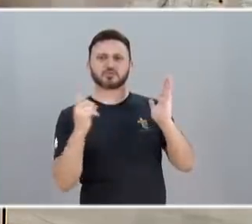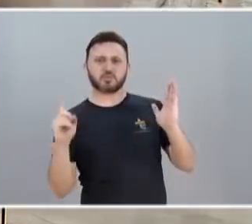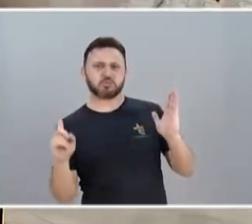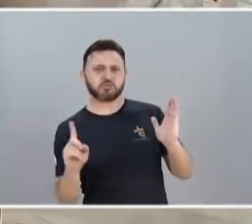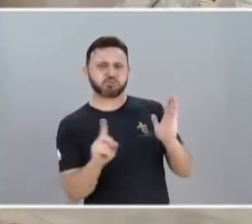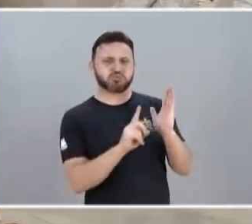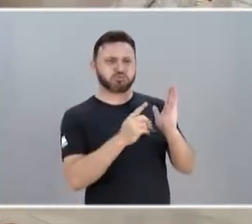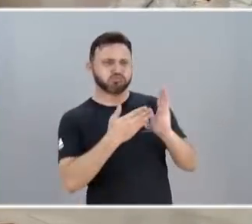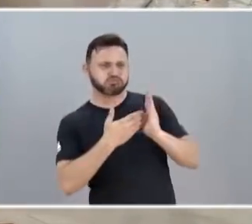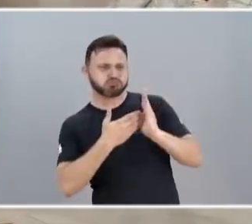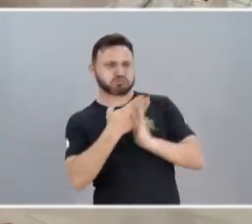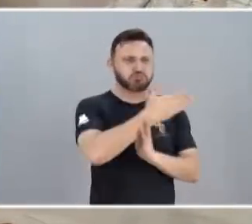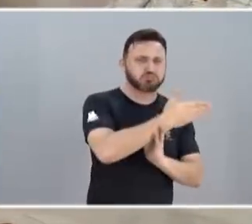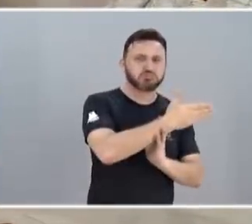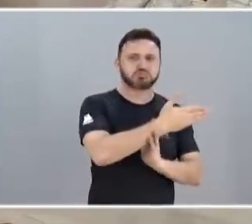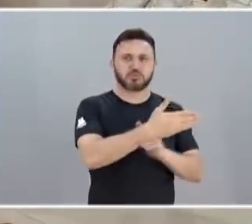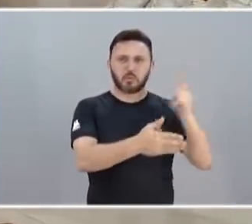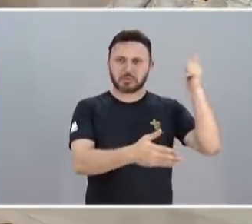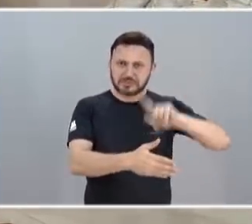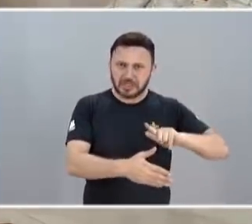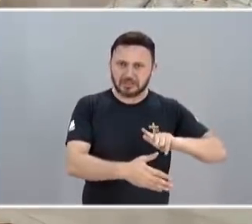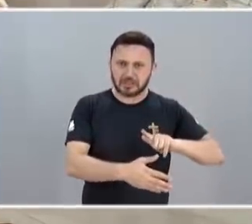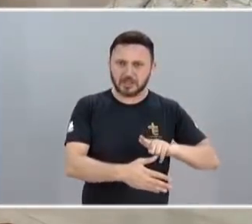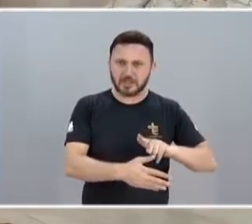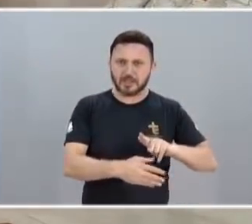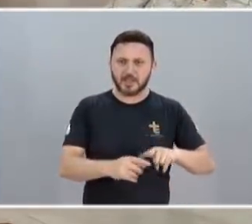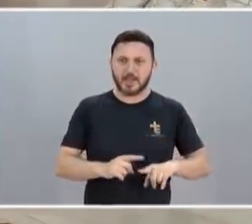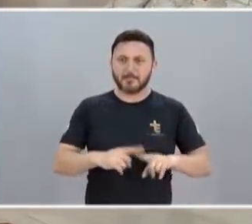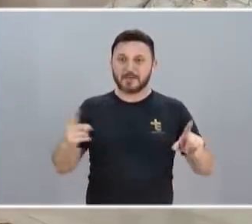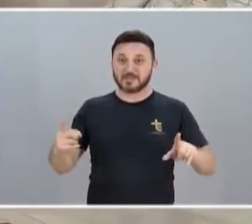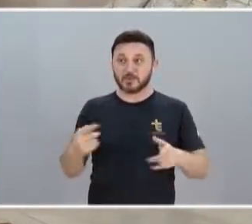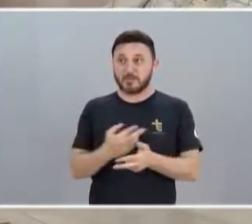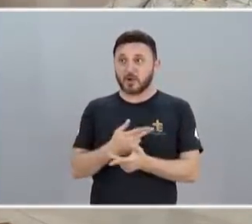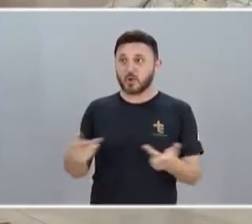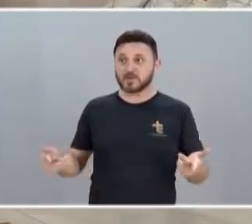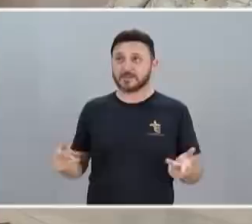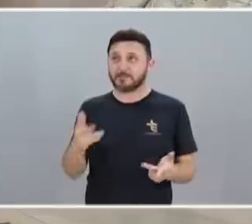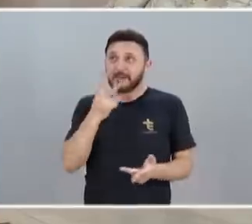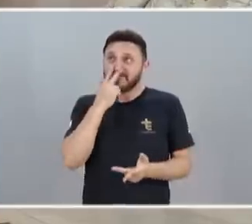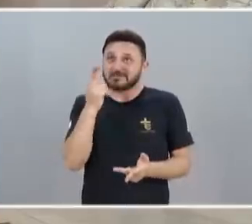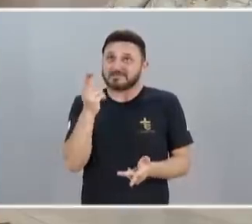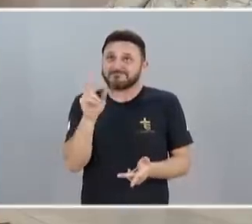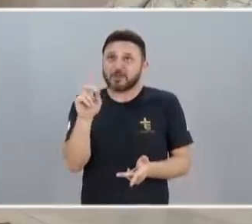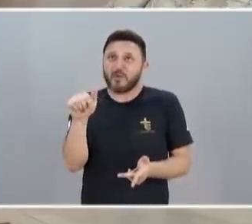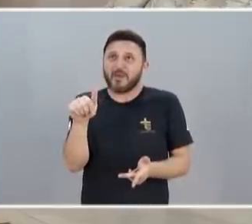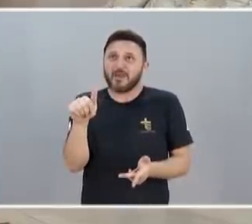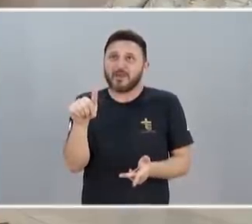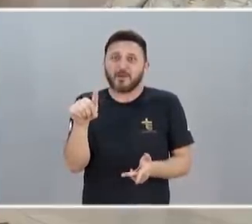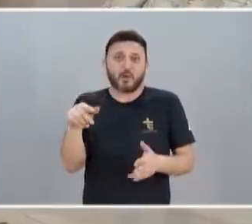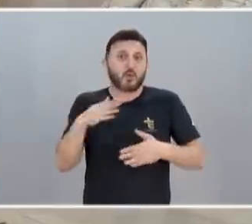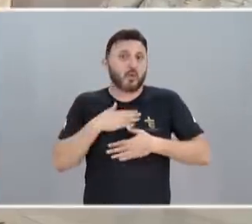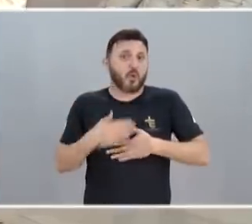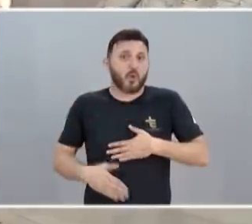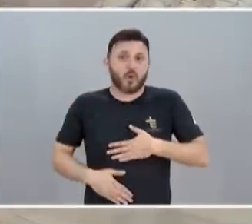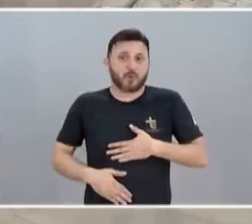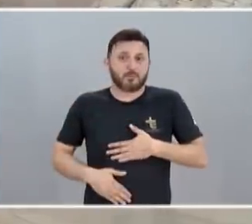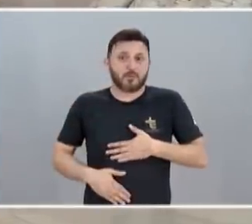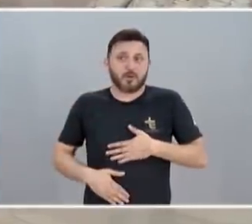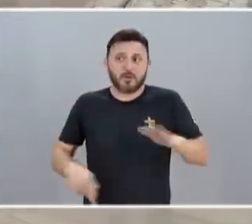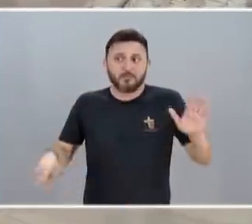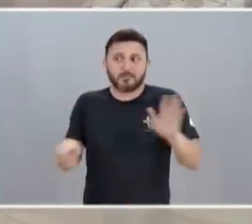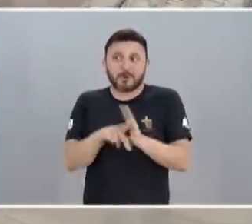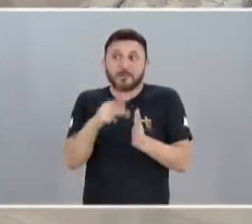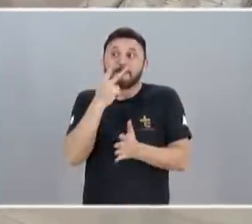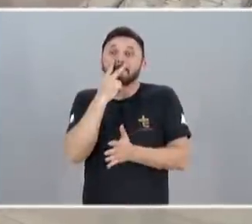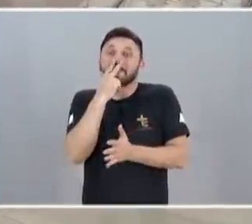De repente, uma coisa que não é material, raciocina comigo. Se coloca no lugar